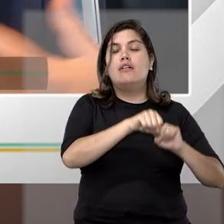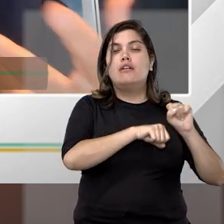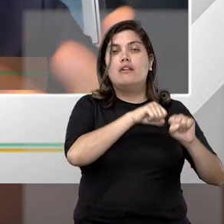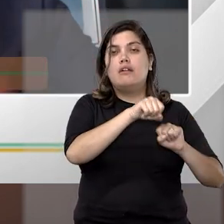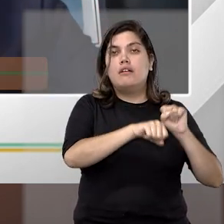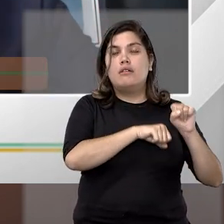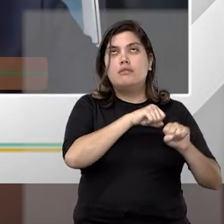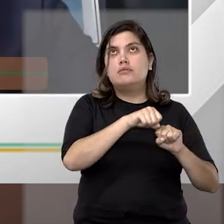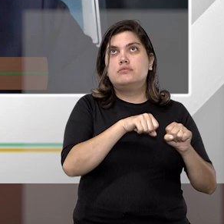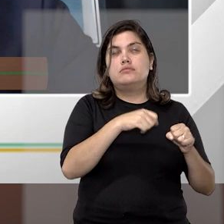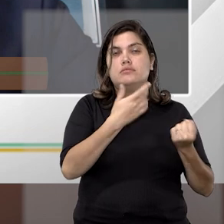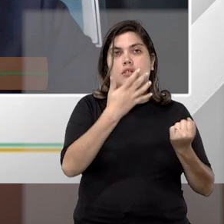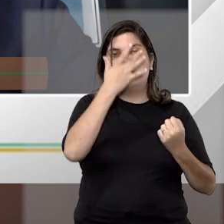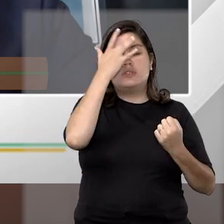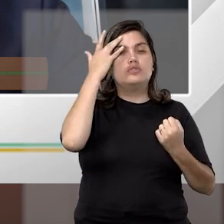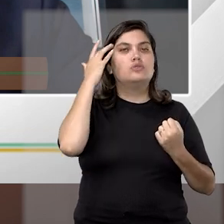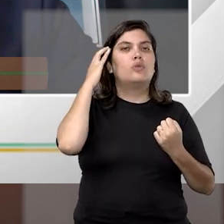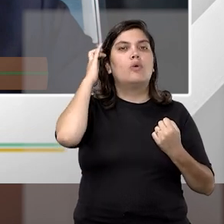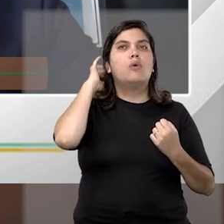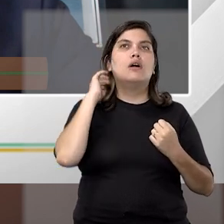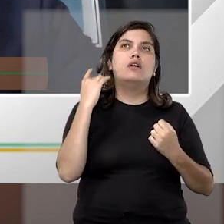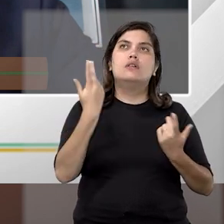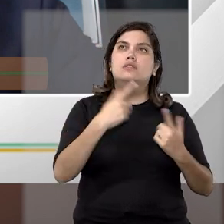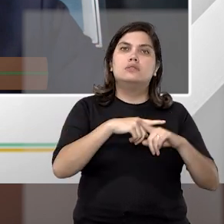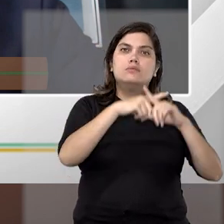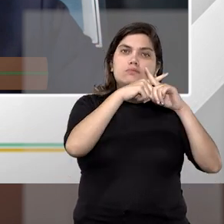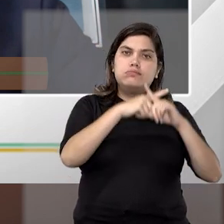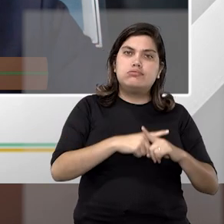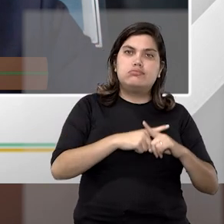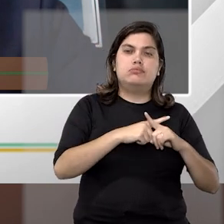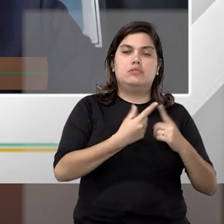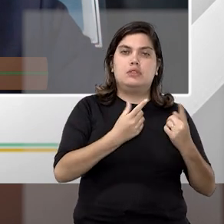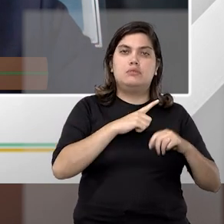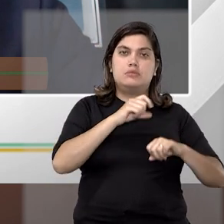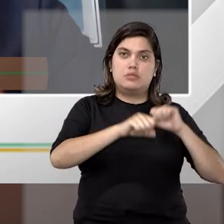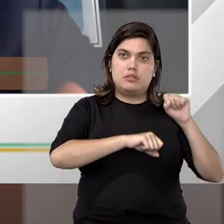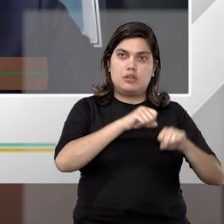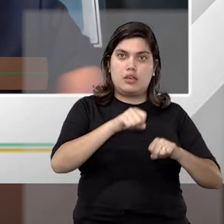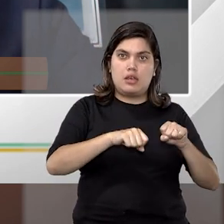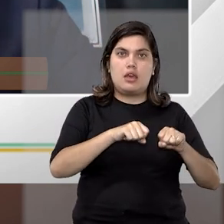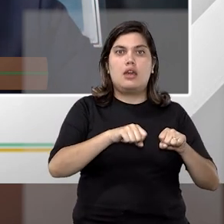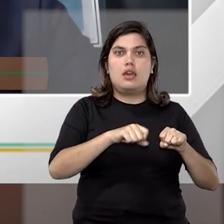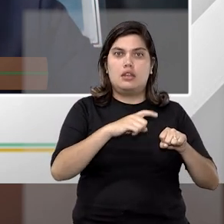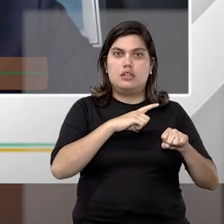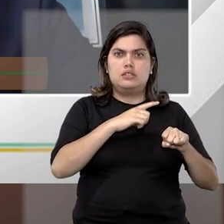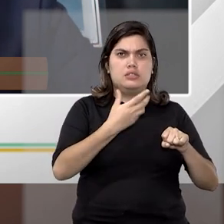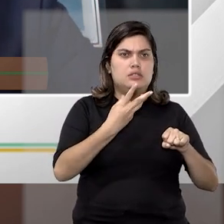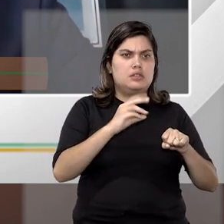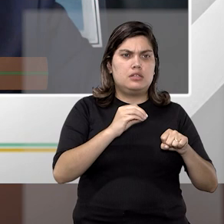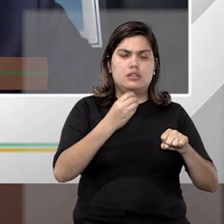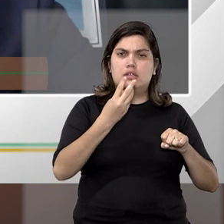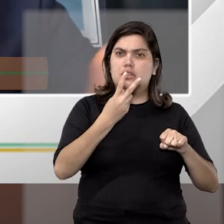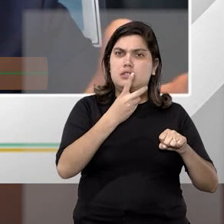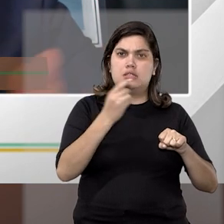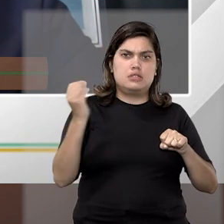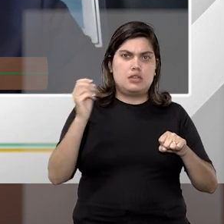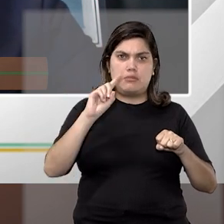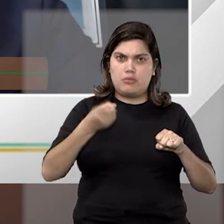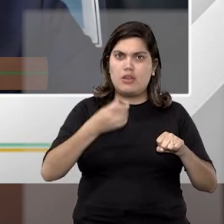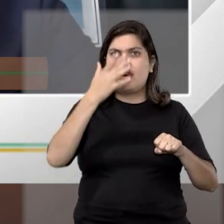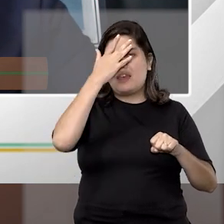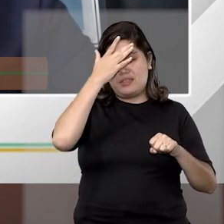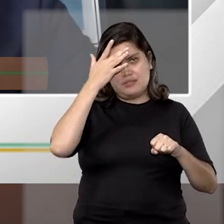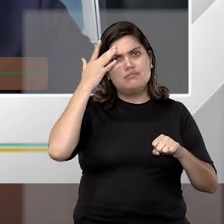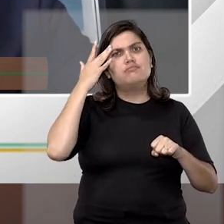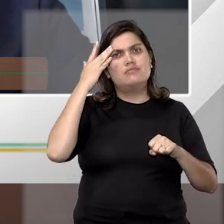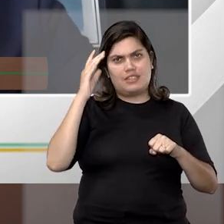bicicleta era uma Sei lá uma uma pessoa que competia e a bicicleta dessa pessoa que estava 30 50